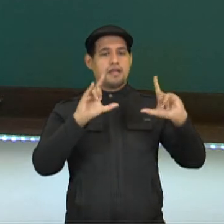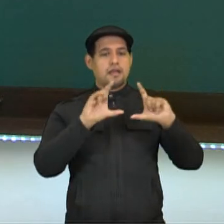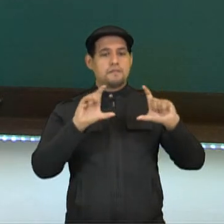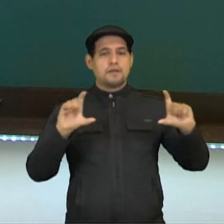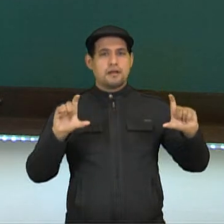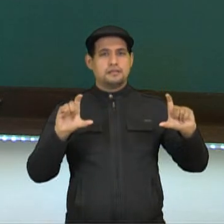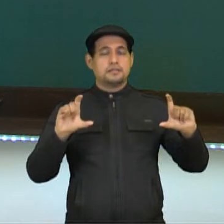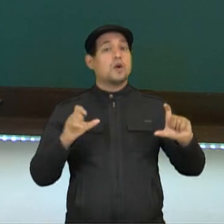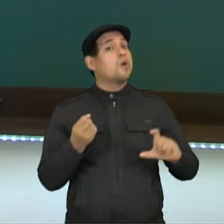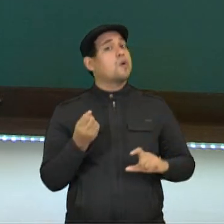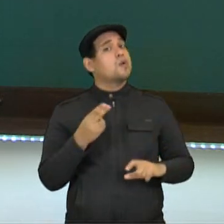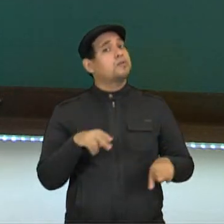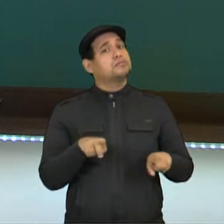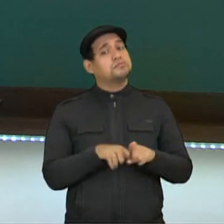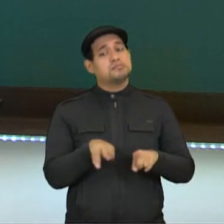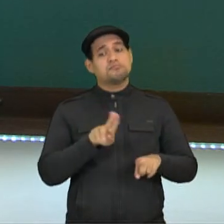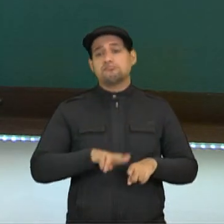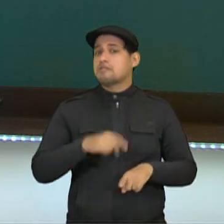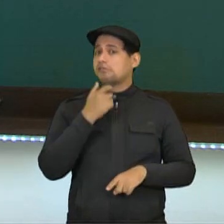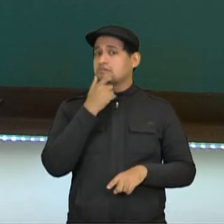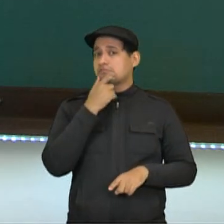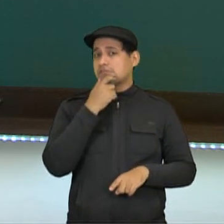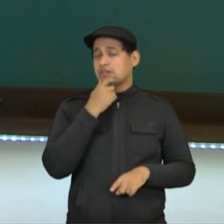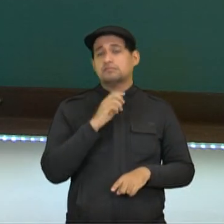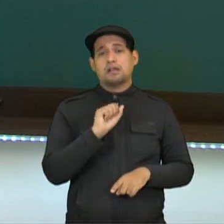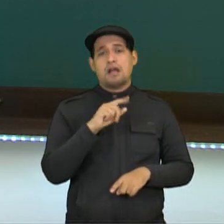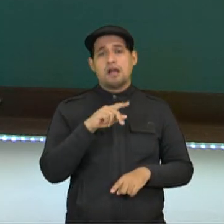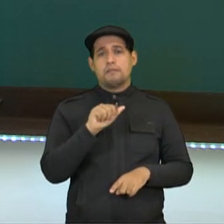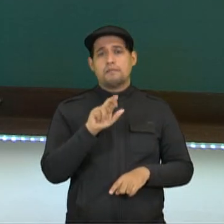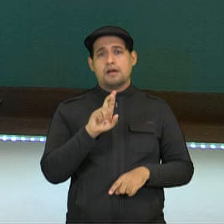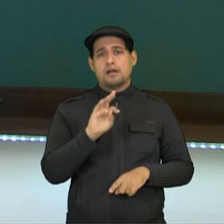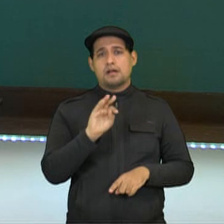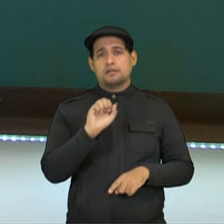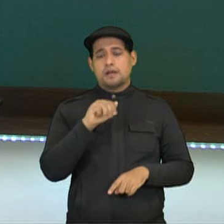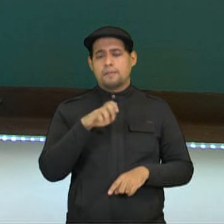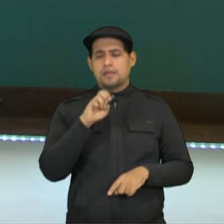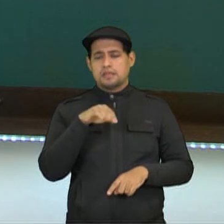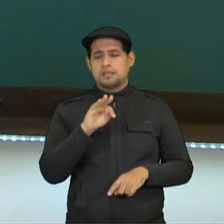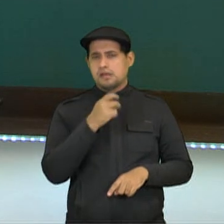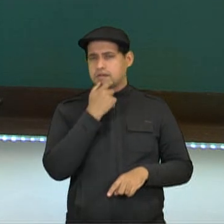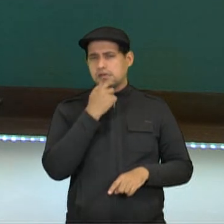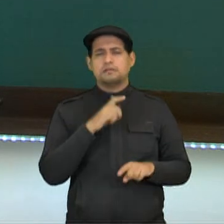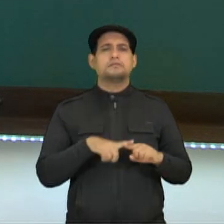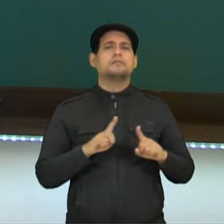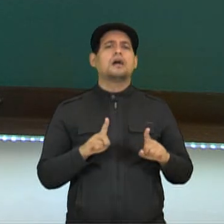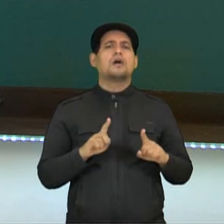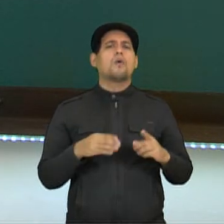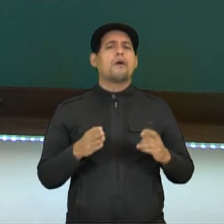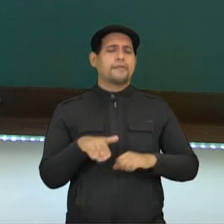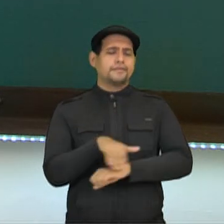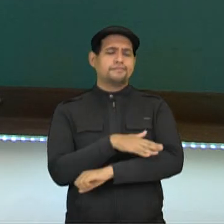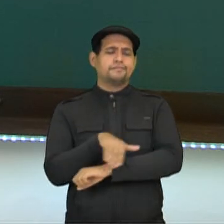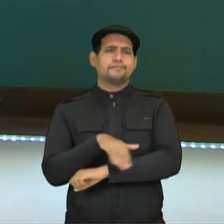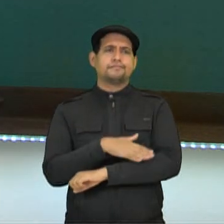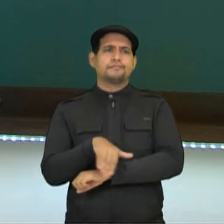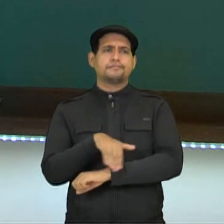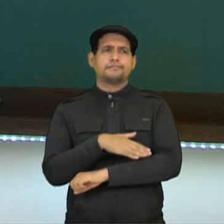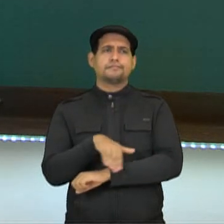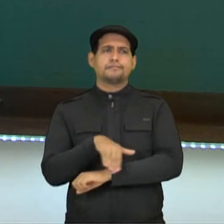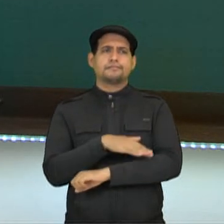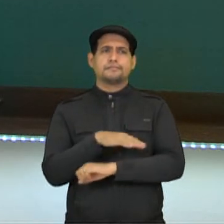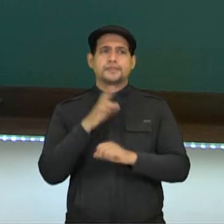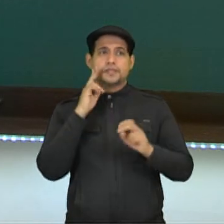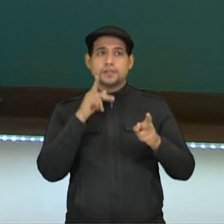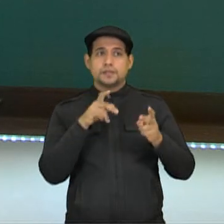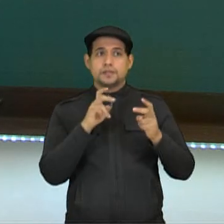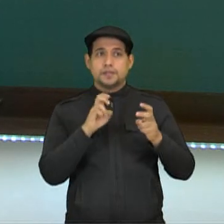apartamento. Ou se você colocou em inglês, apartment. E qual é então o endereço do imóvel? Olha